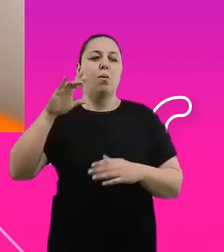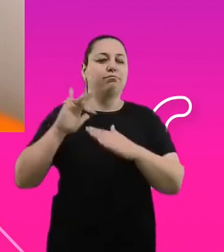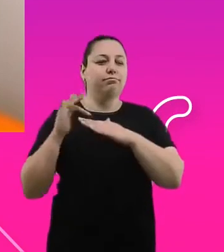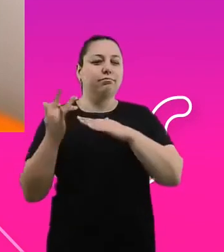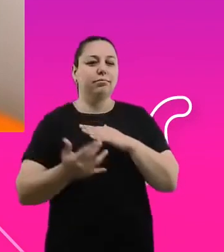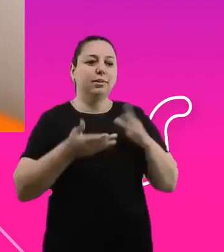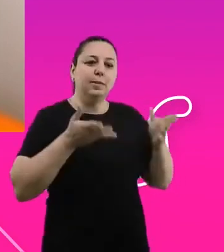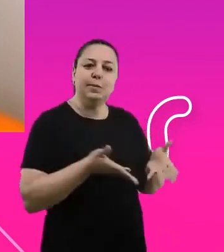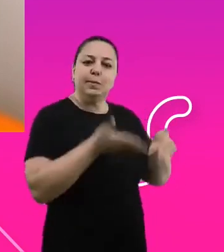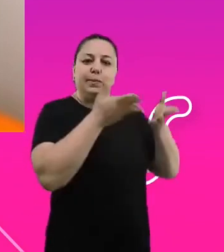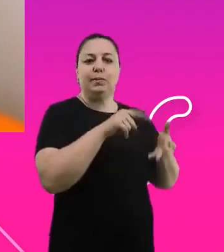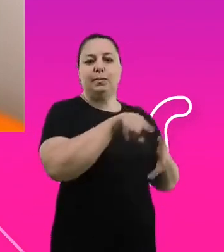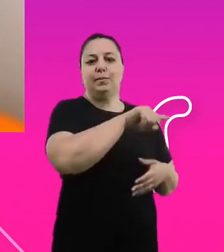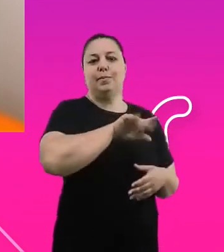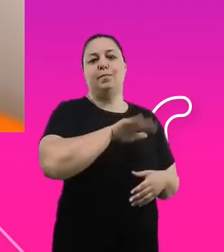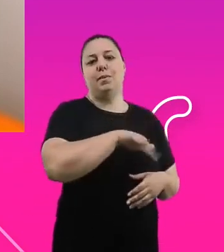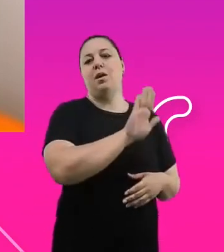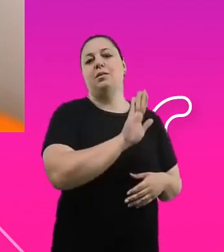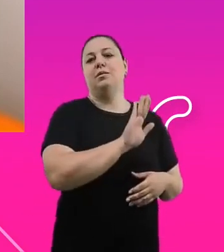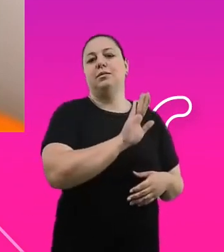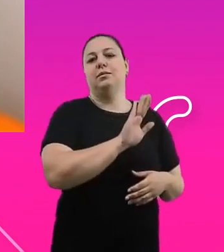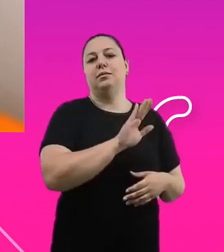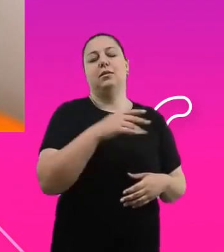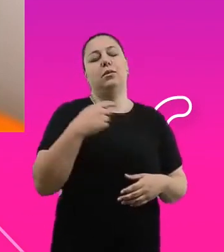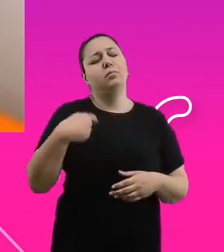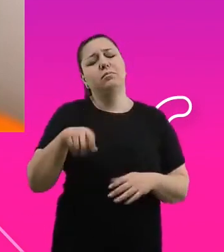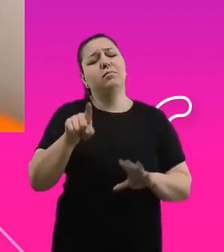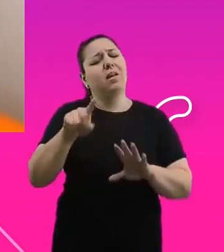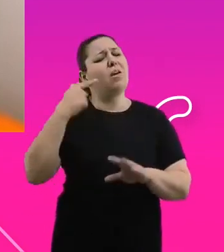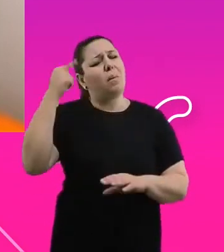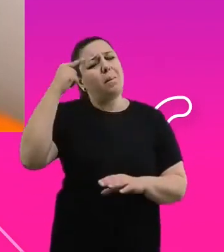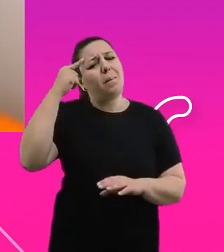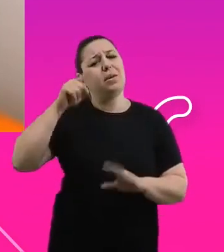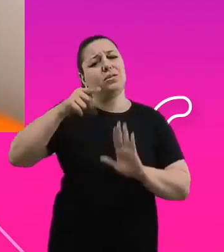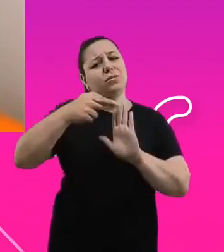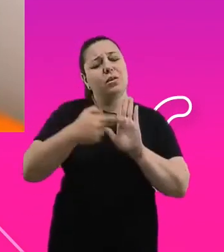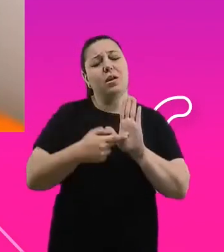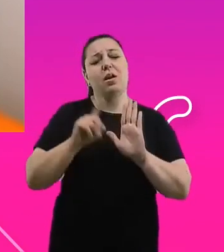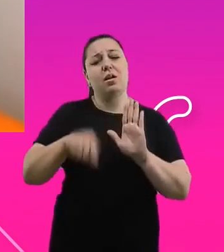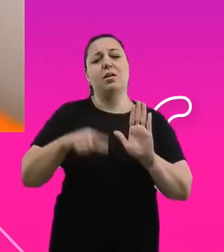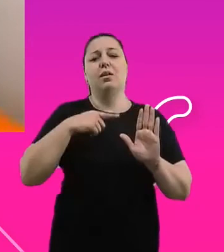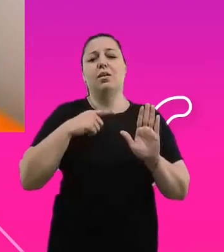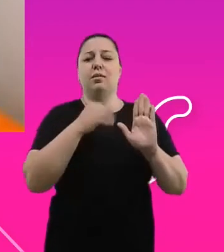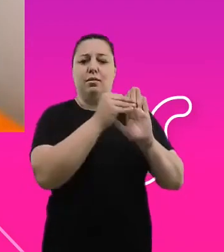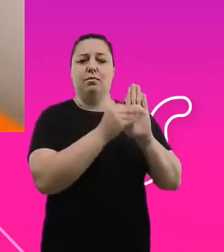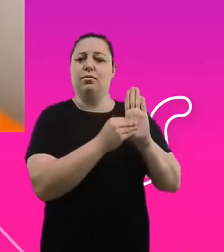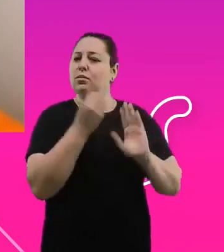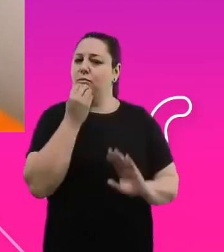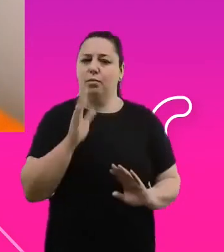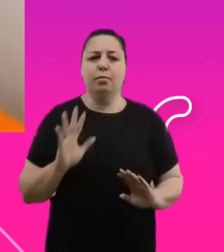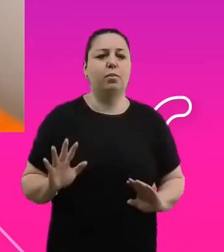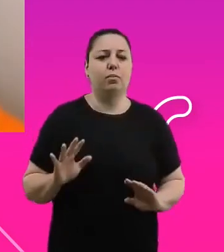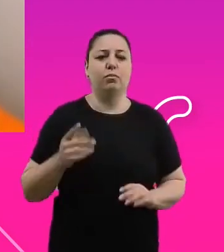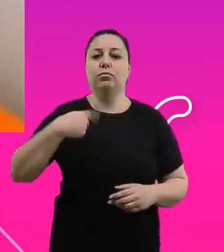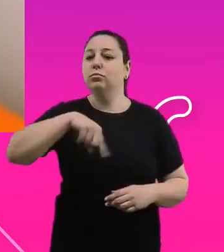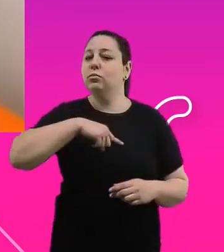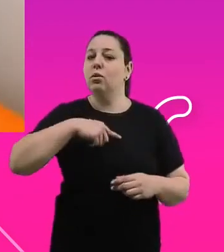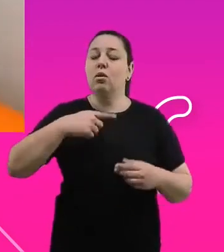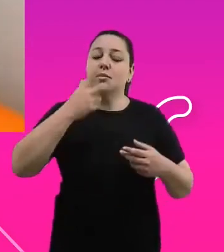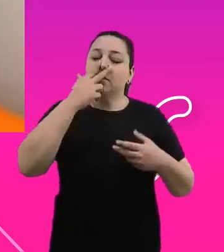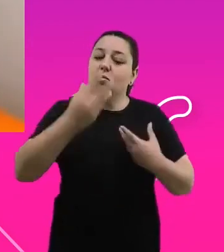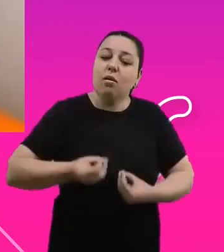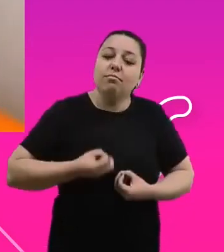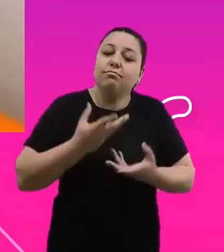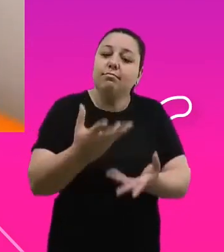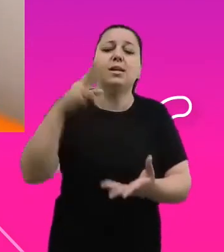postar várias vezes, mas é ter um conteúdo bom. Né? A gente está contando história, o que está vendendo aqui é história. A gente é um bicho que entende o mundo através de